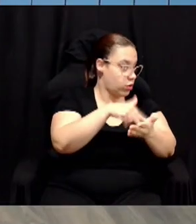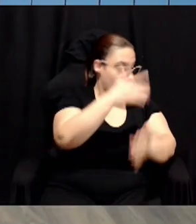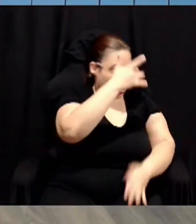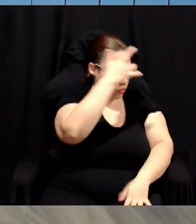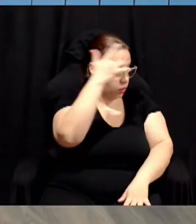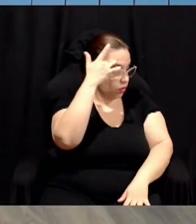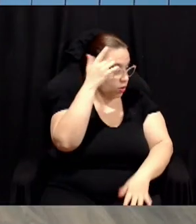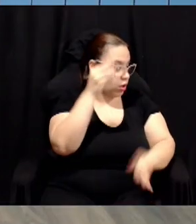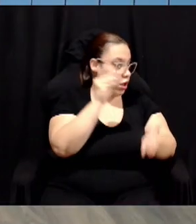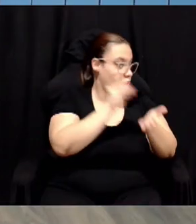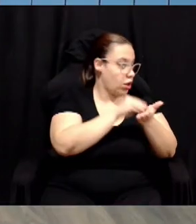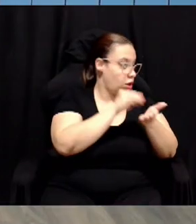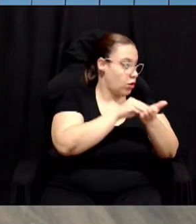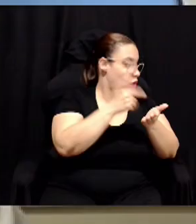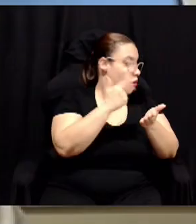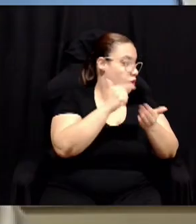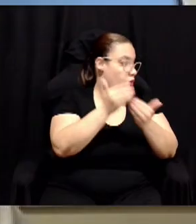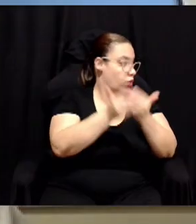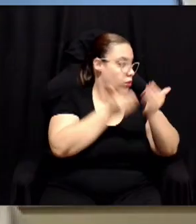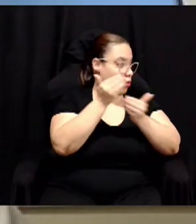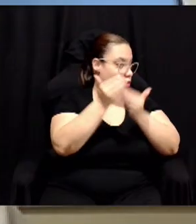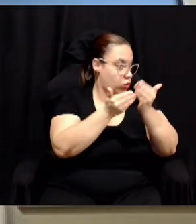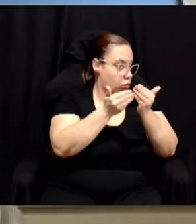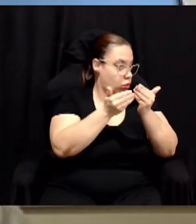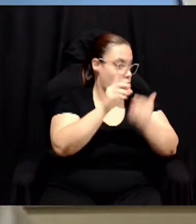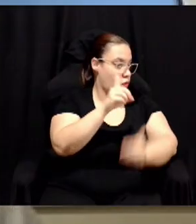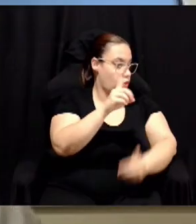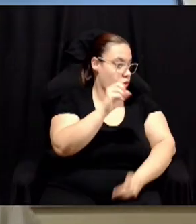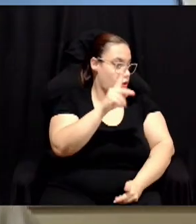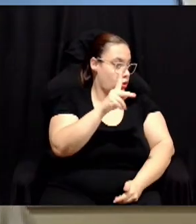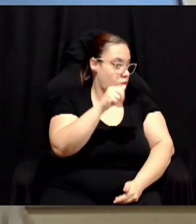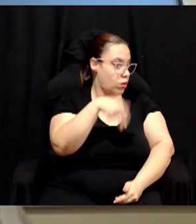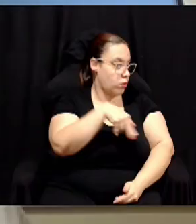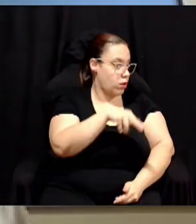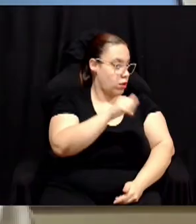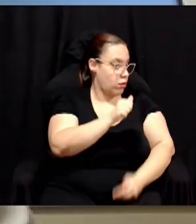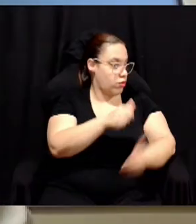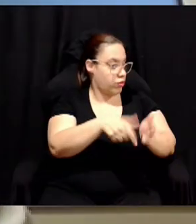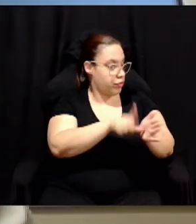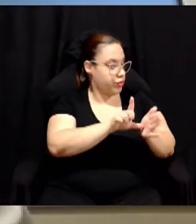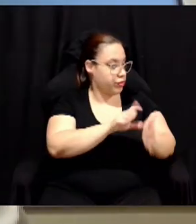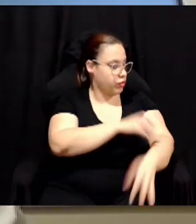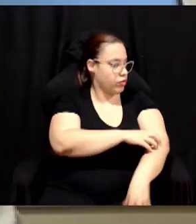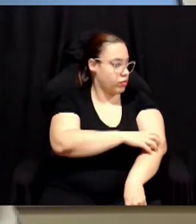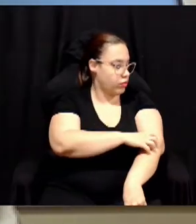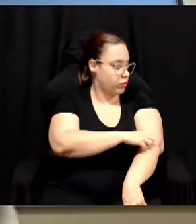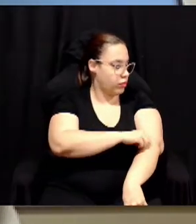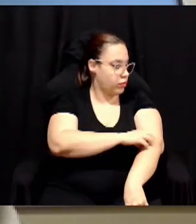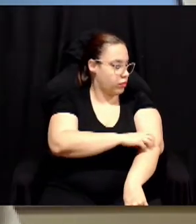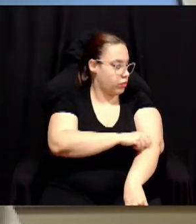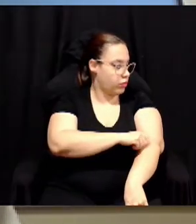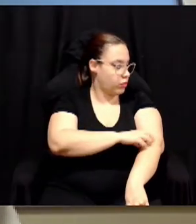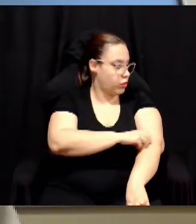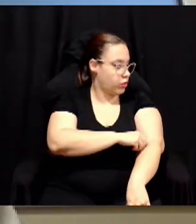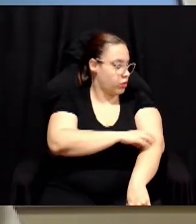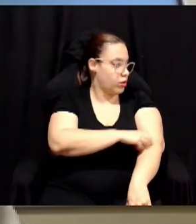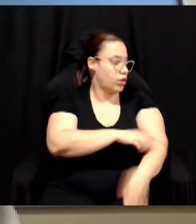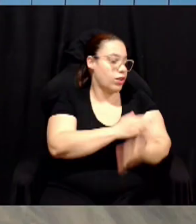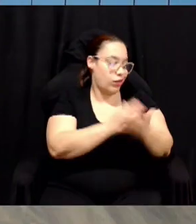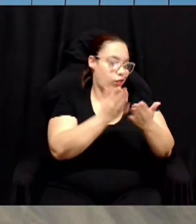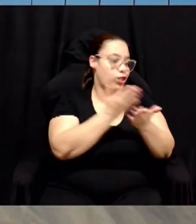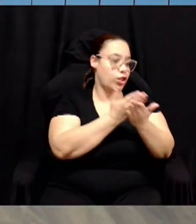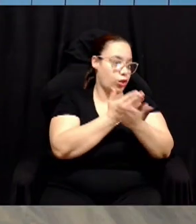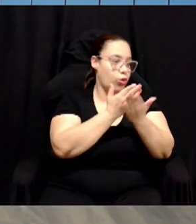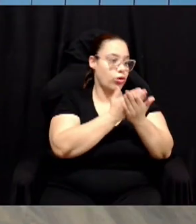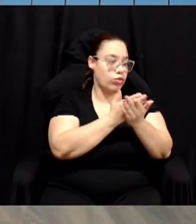deficiência ou que não produz a dopamina, mas precocemente ainda está em fase de estudos. E